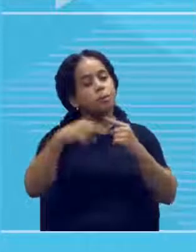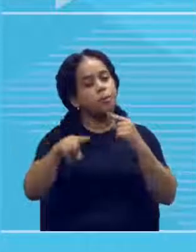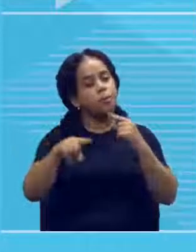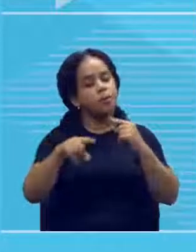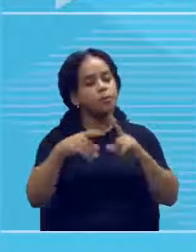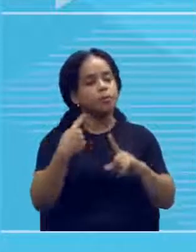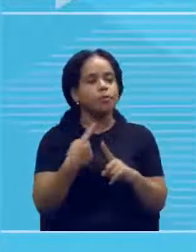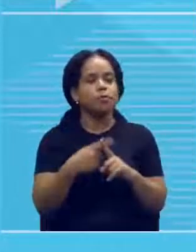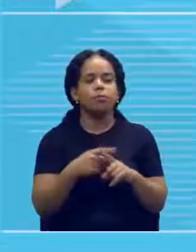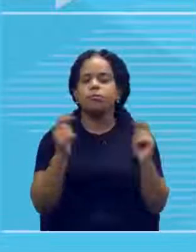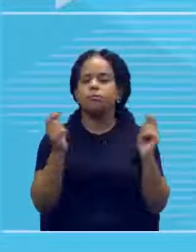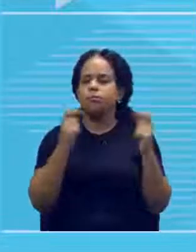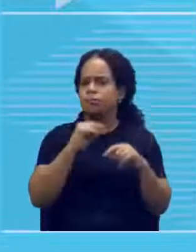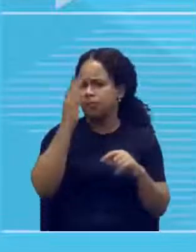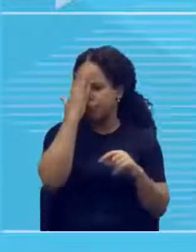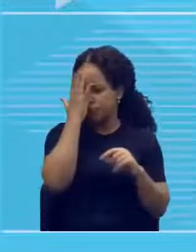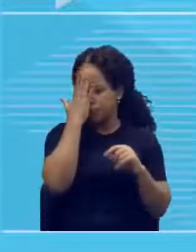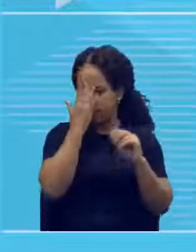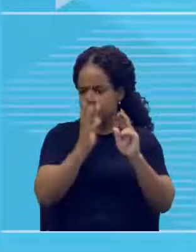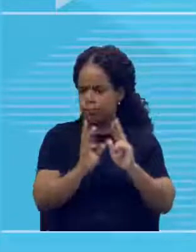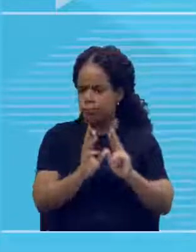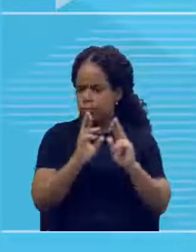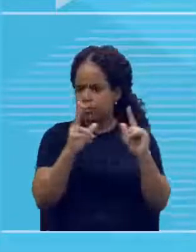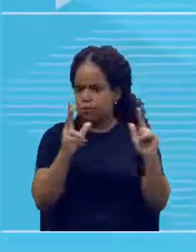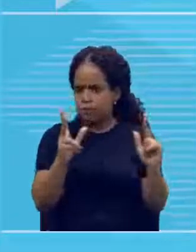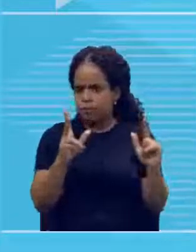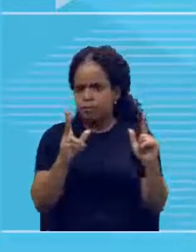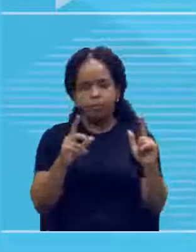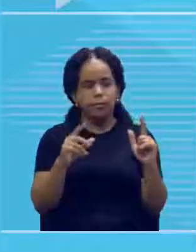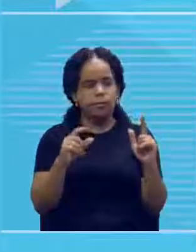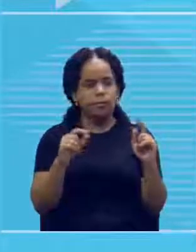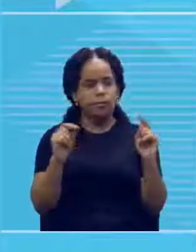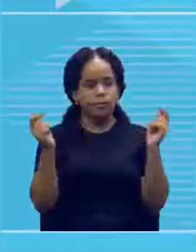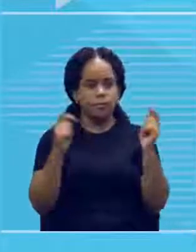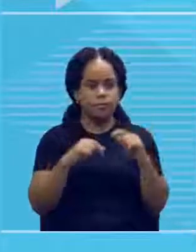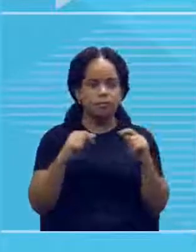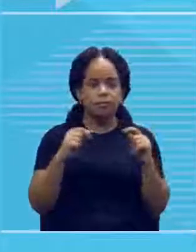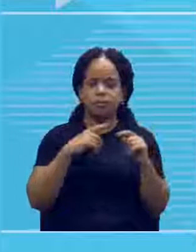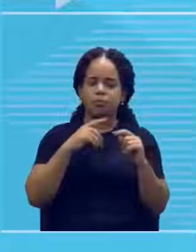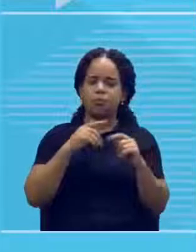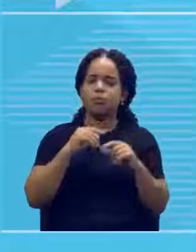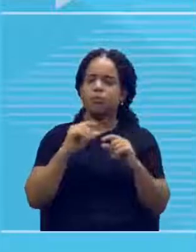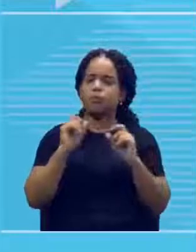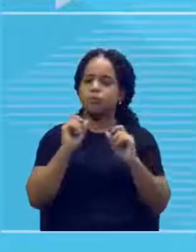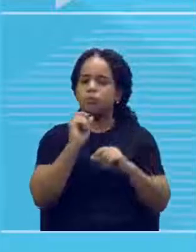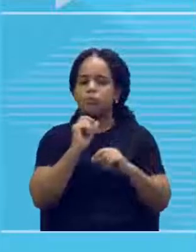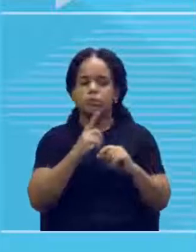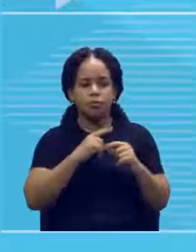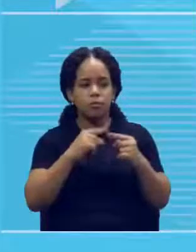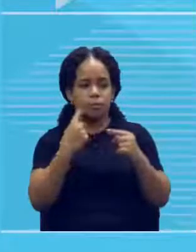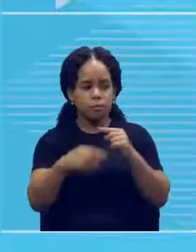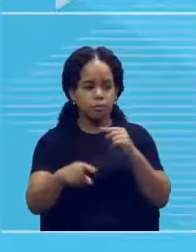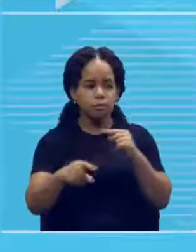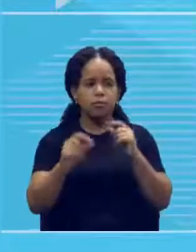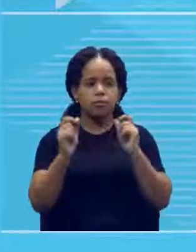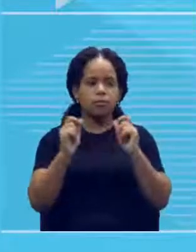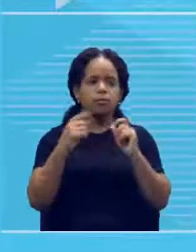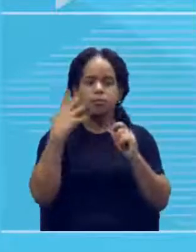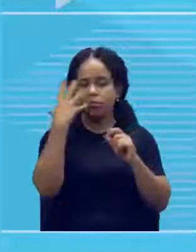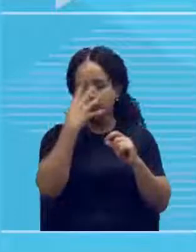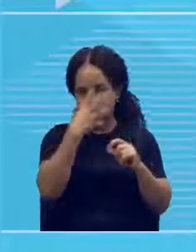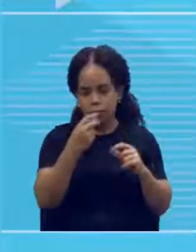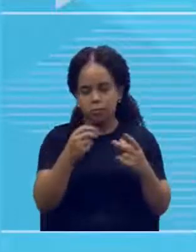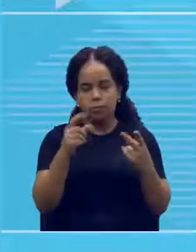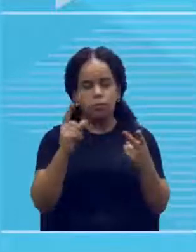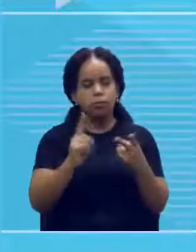novos entendimentos, digamos assim. A dança foi entendida como pejorativa, a dança foi vista como